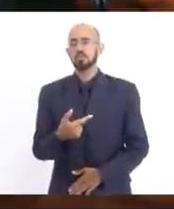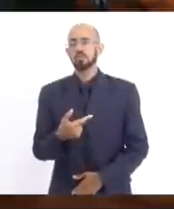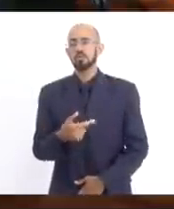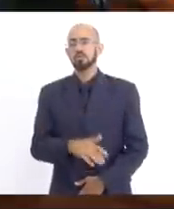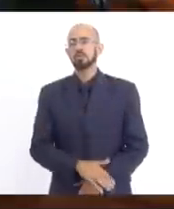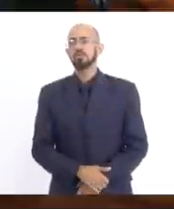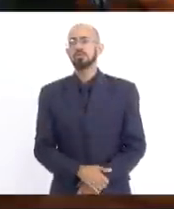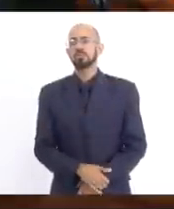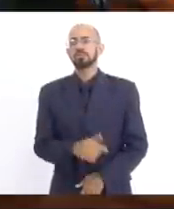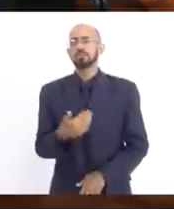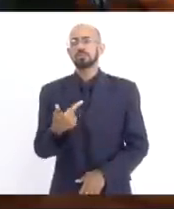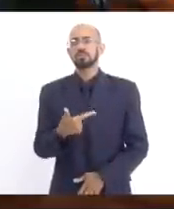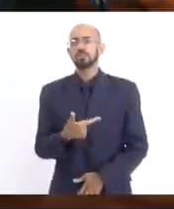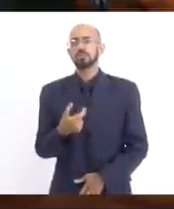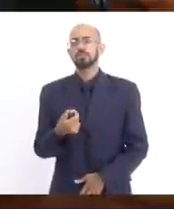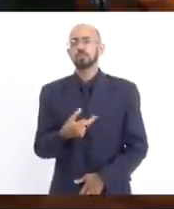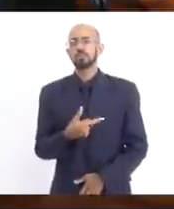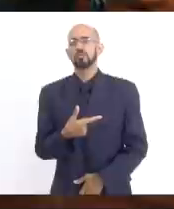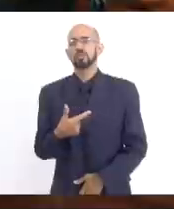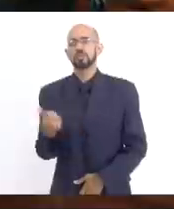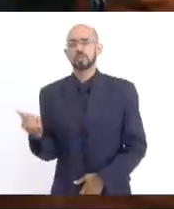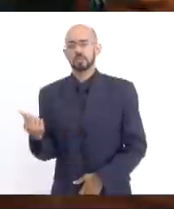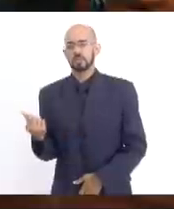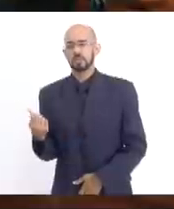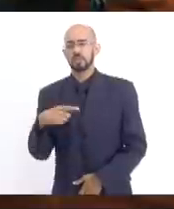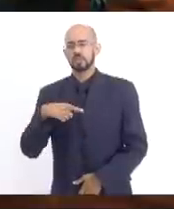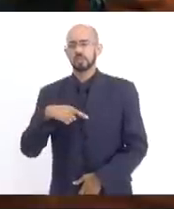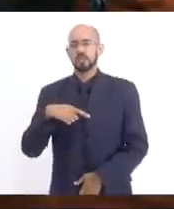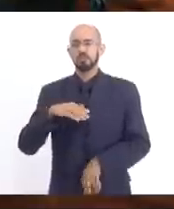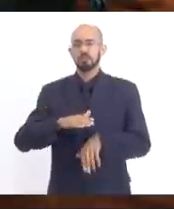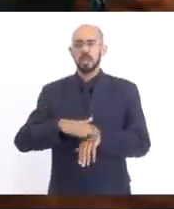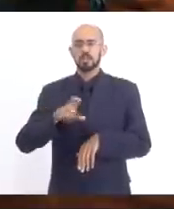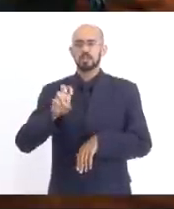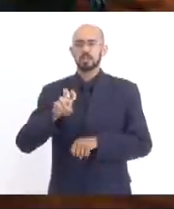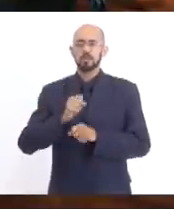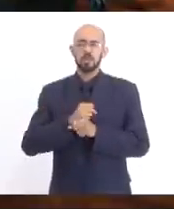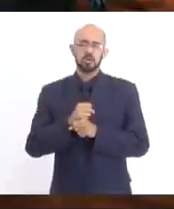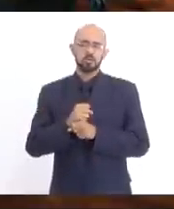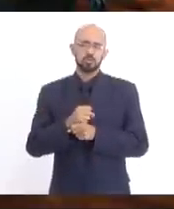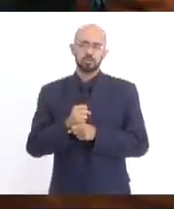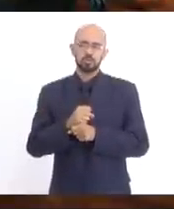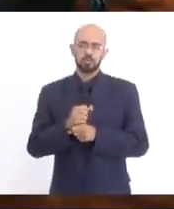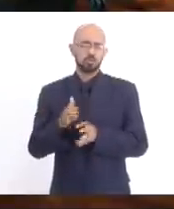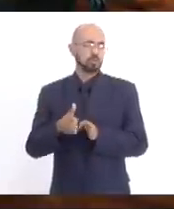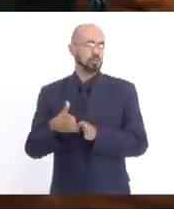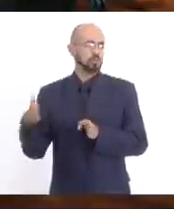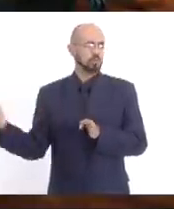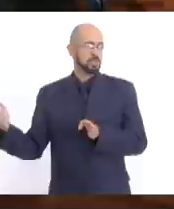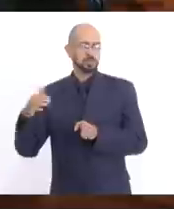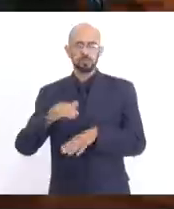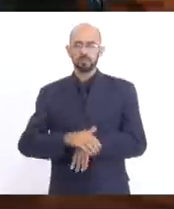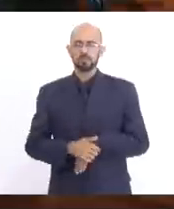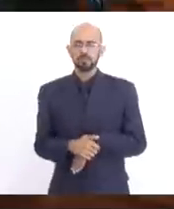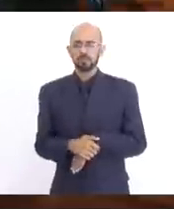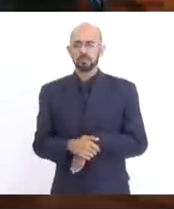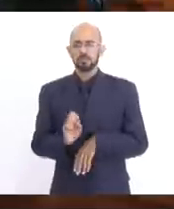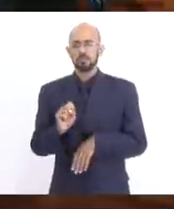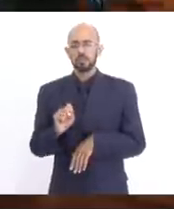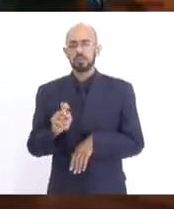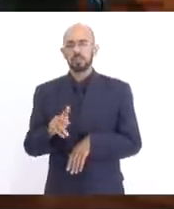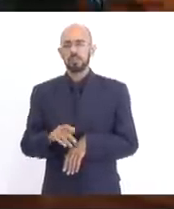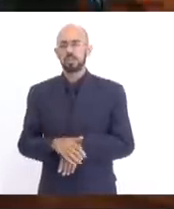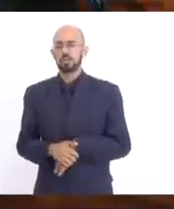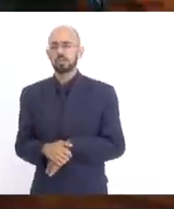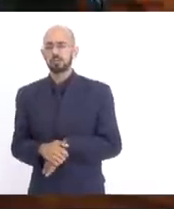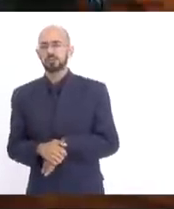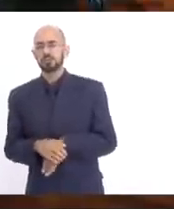antes, 26. Então, nós temos ainda mais 5 anos para a gente estender. Então, alto lá, okay, tá bom?